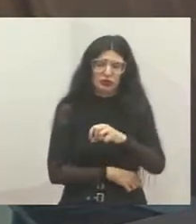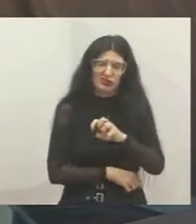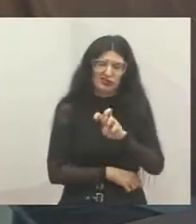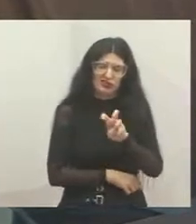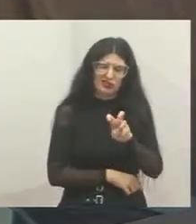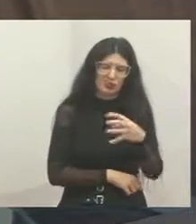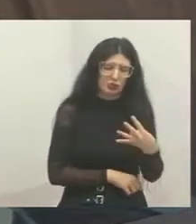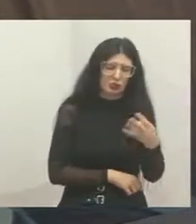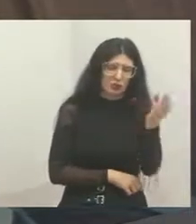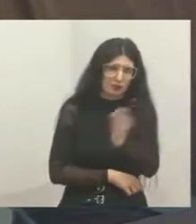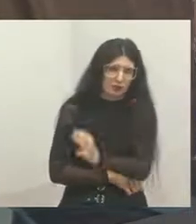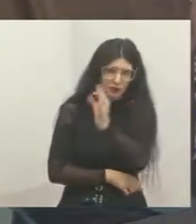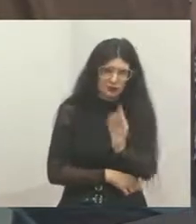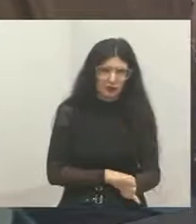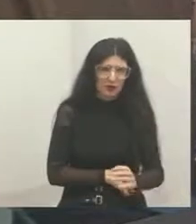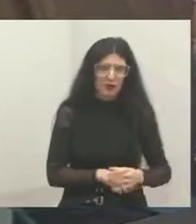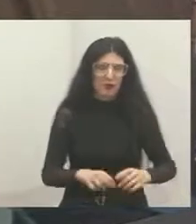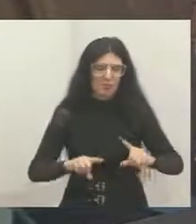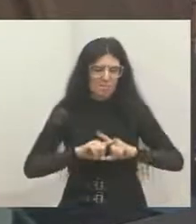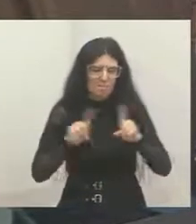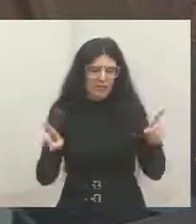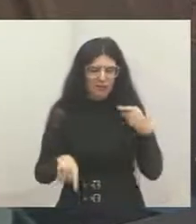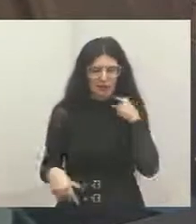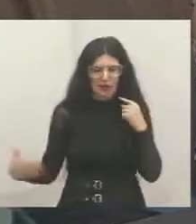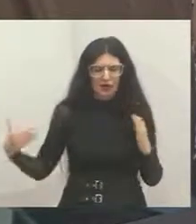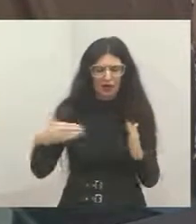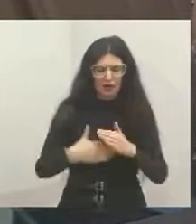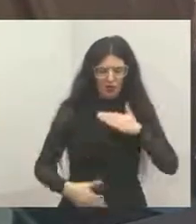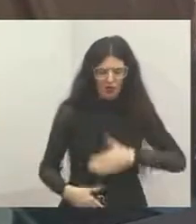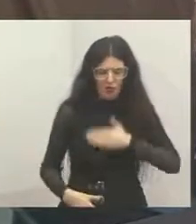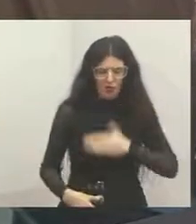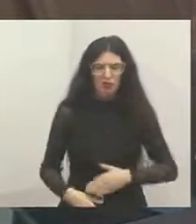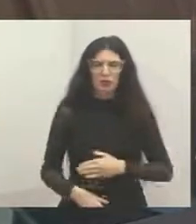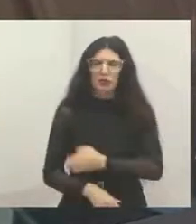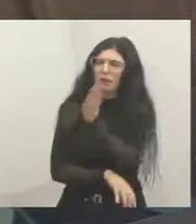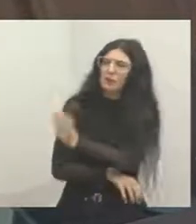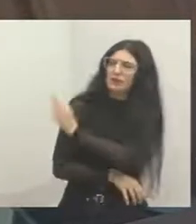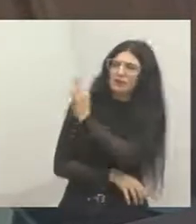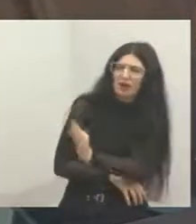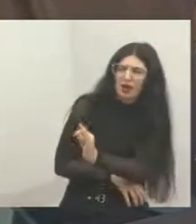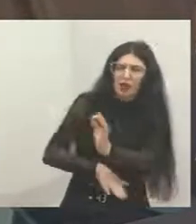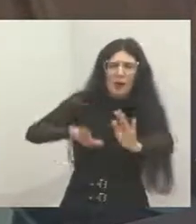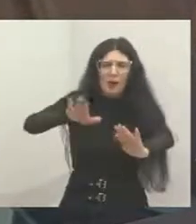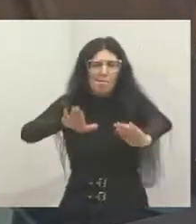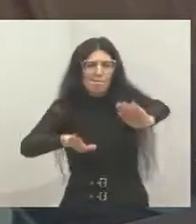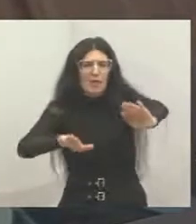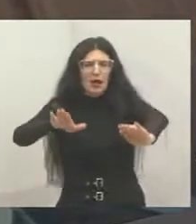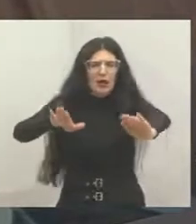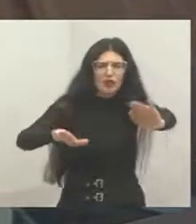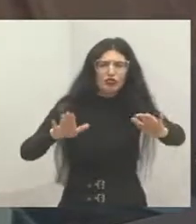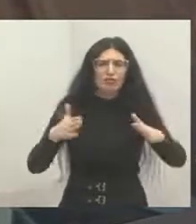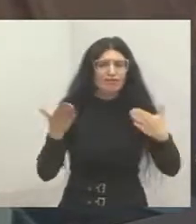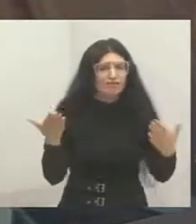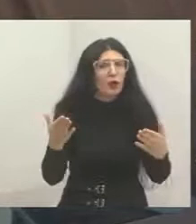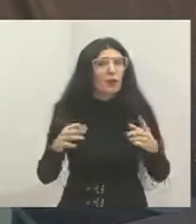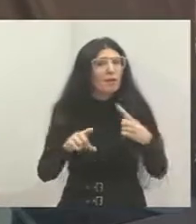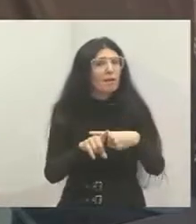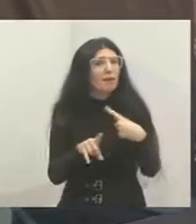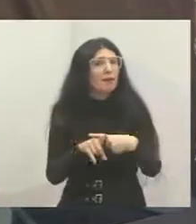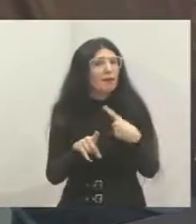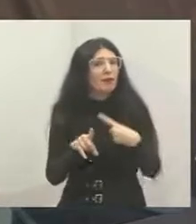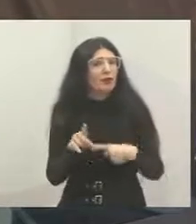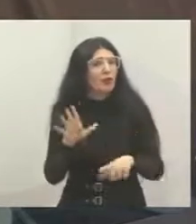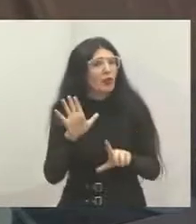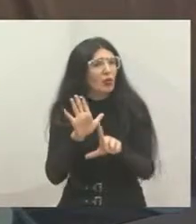Mas, assim, no quadrimestre, qual foi a porcentagem? Manteve a média? Porque, legalmente, é